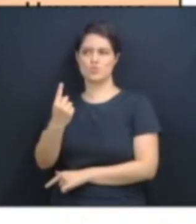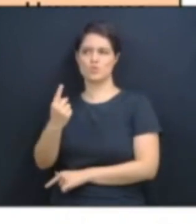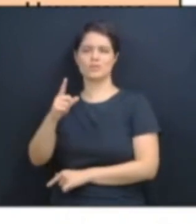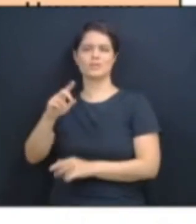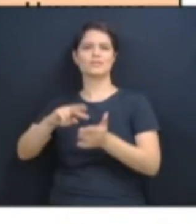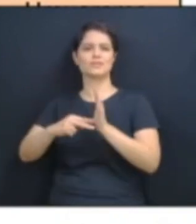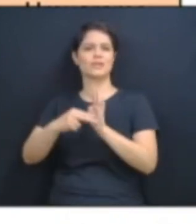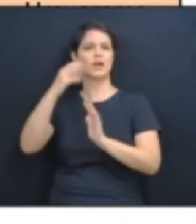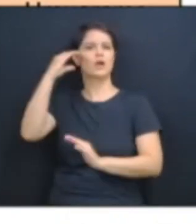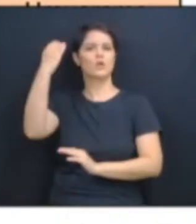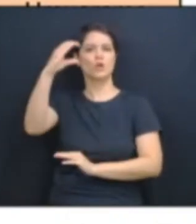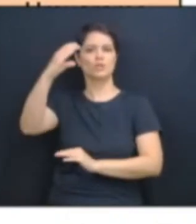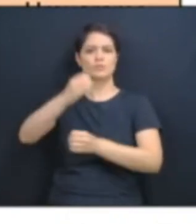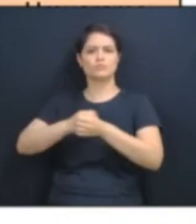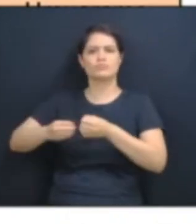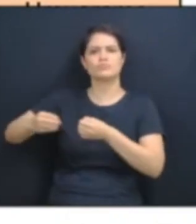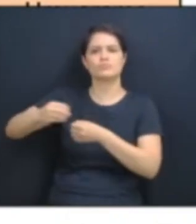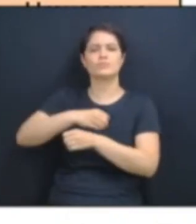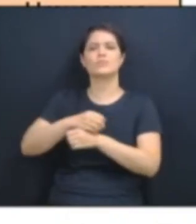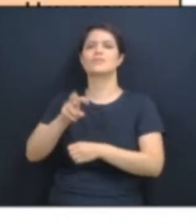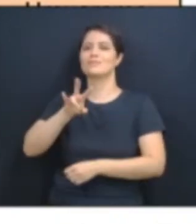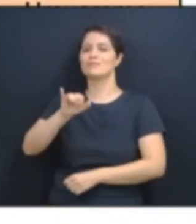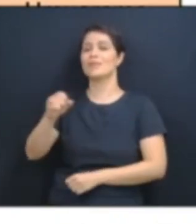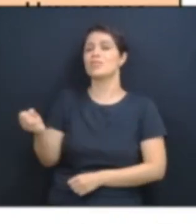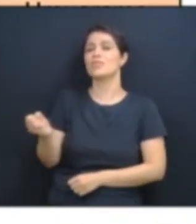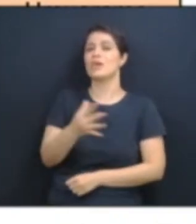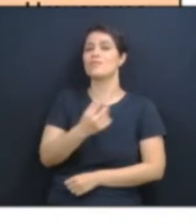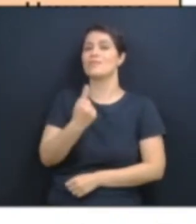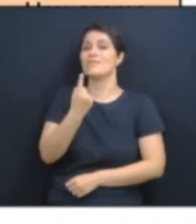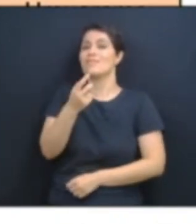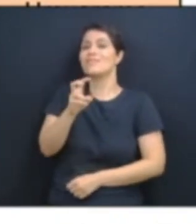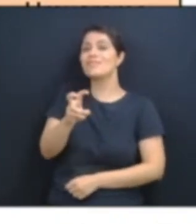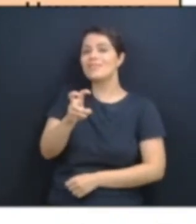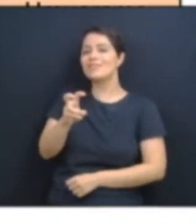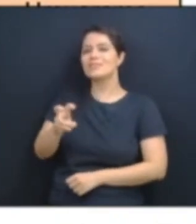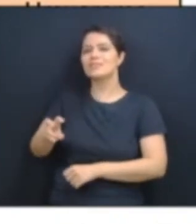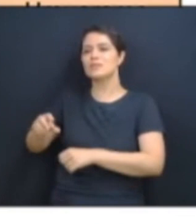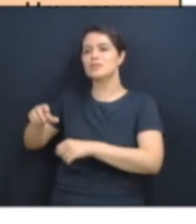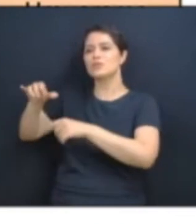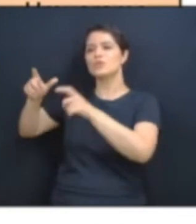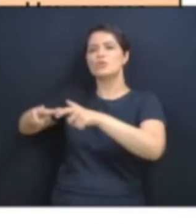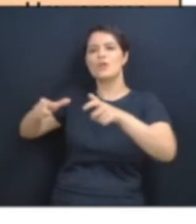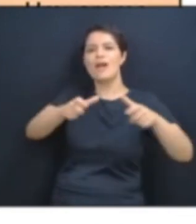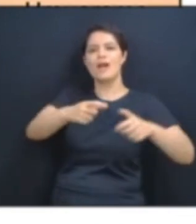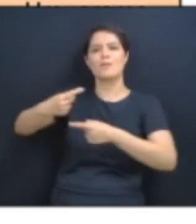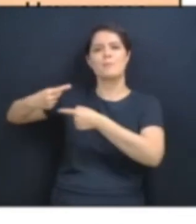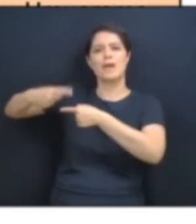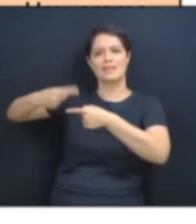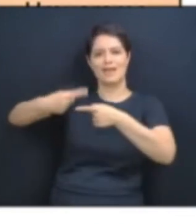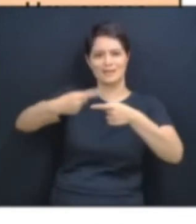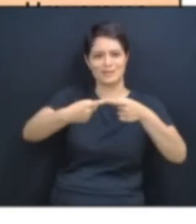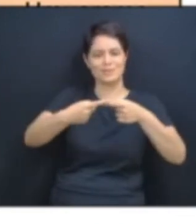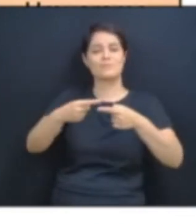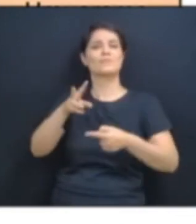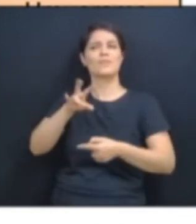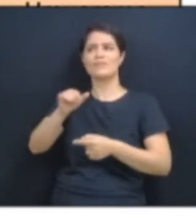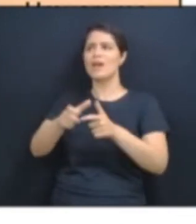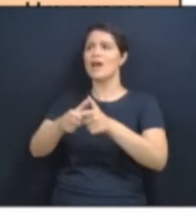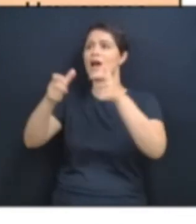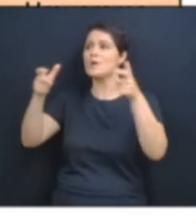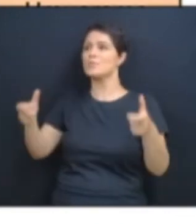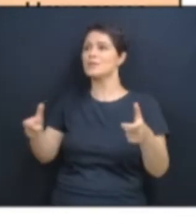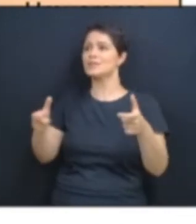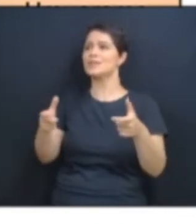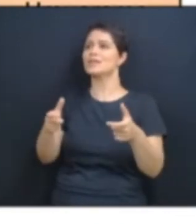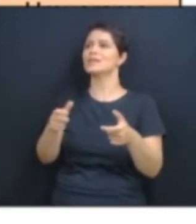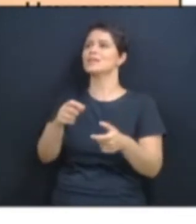vai ter 15 novas praças, ou seja, aumentarão em 55% as praças no Paraná, só que nenhuma delas é nesse